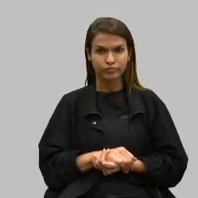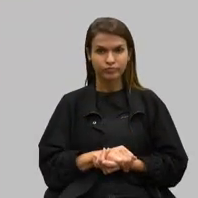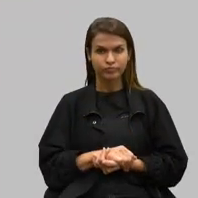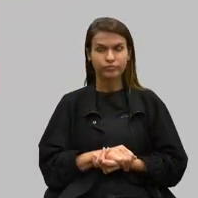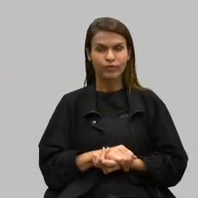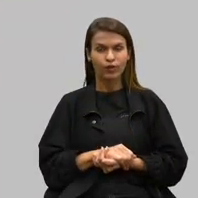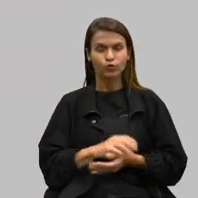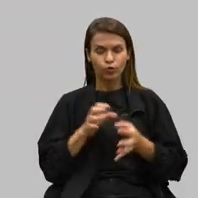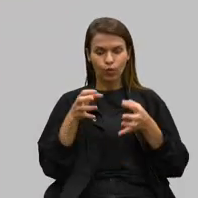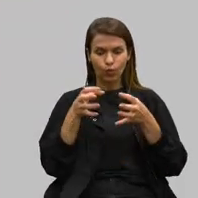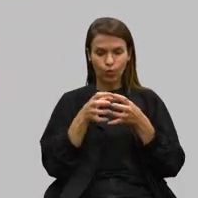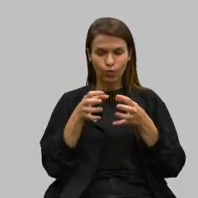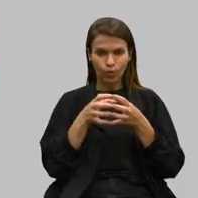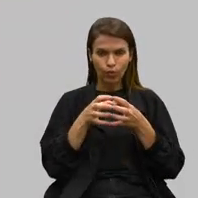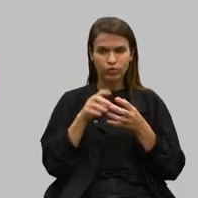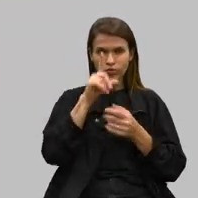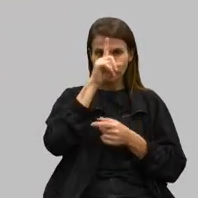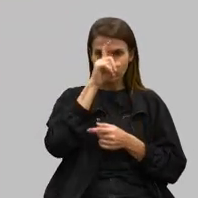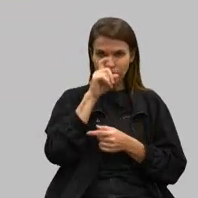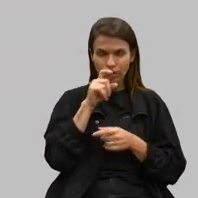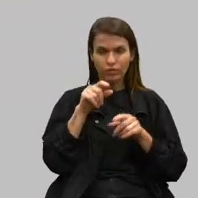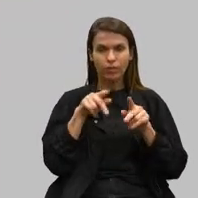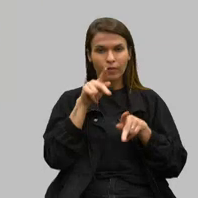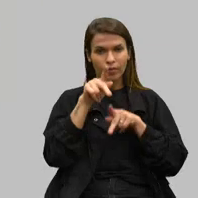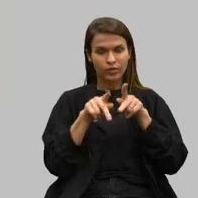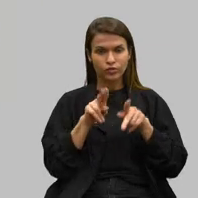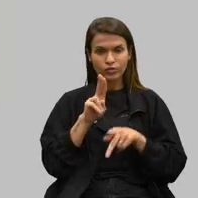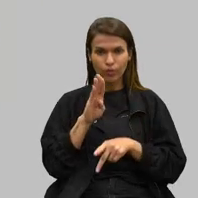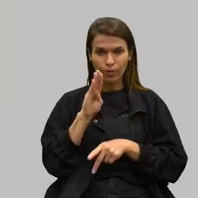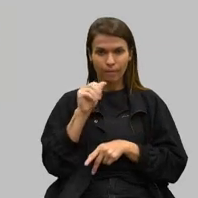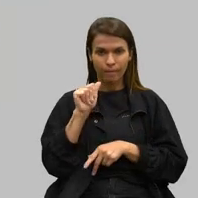a equipe de São Vicente e da população de Ubar, fica aqui